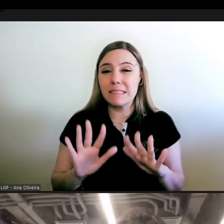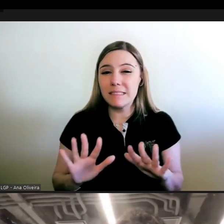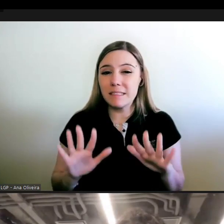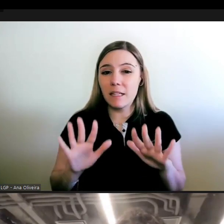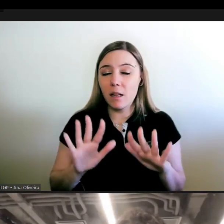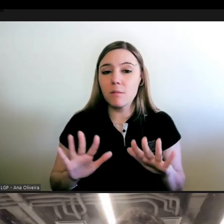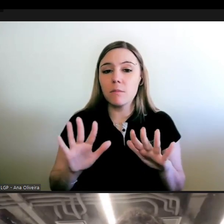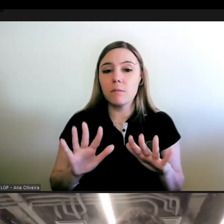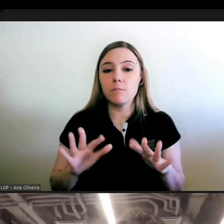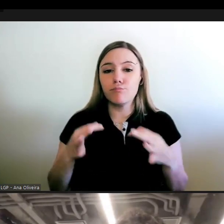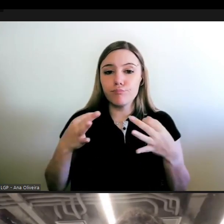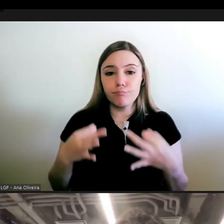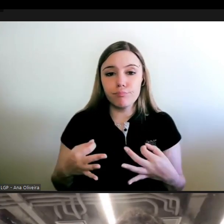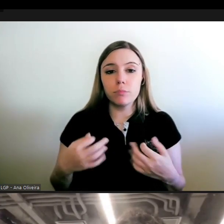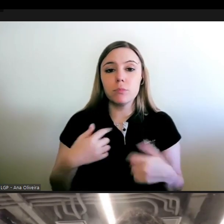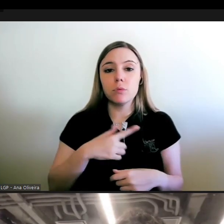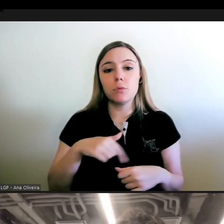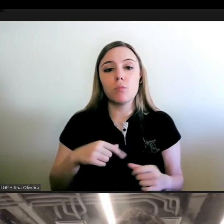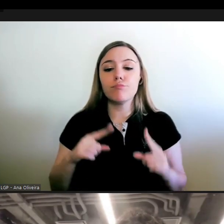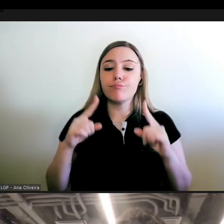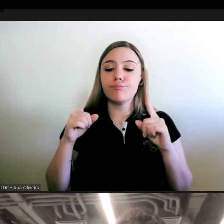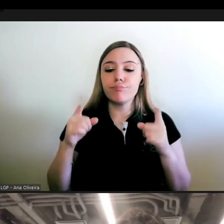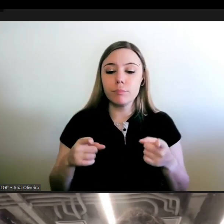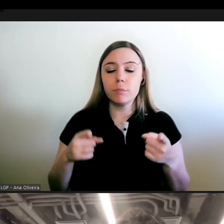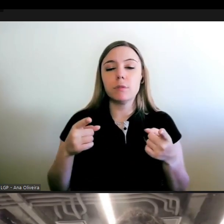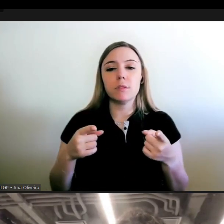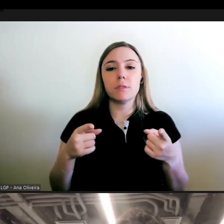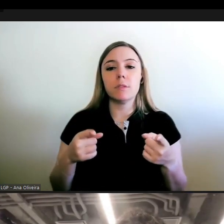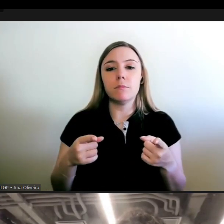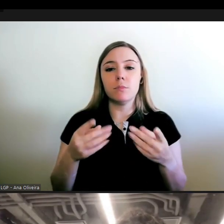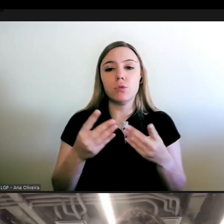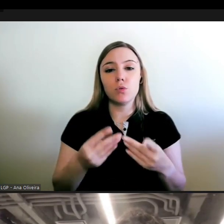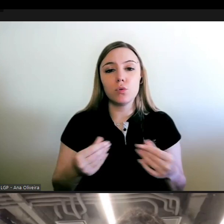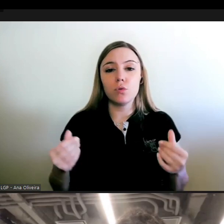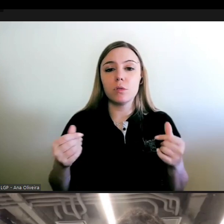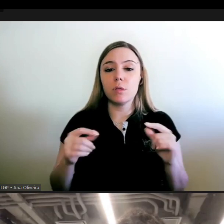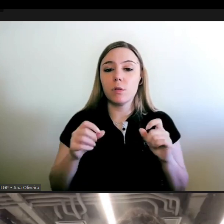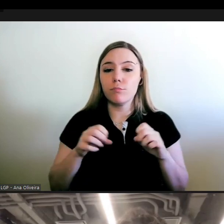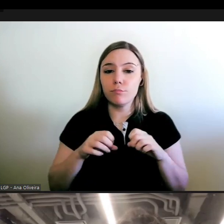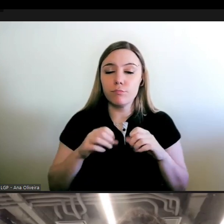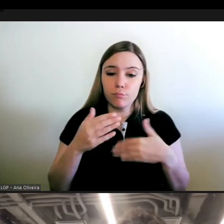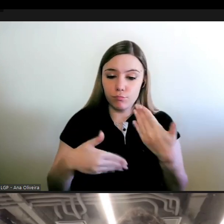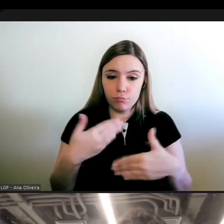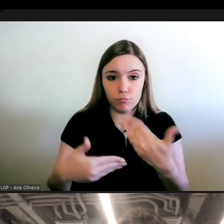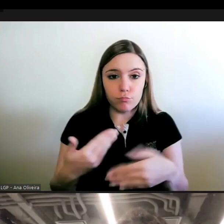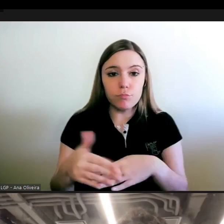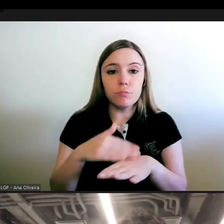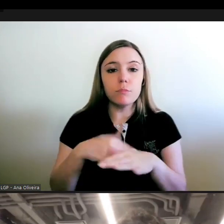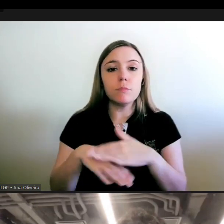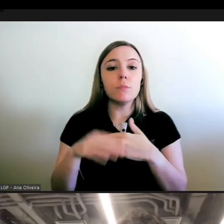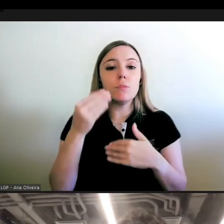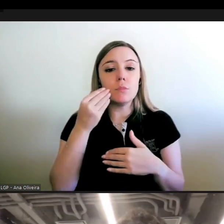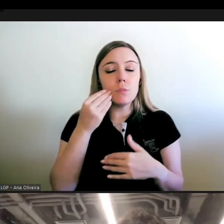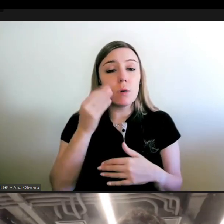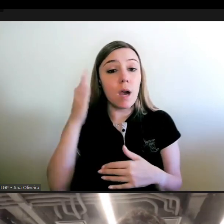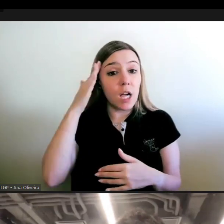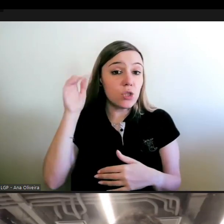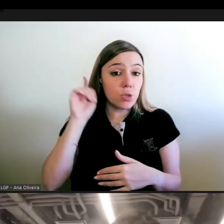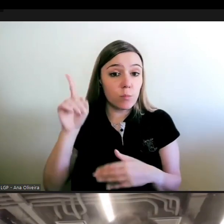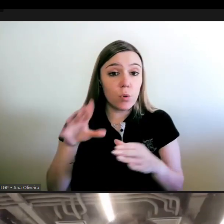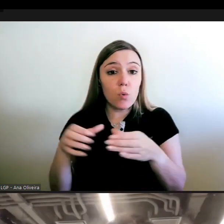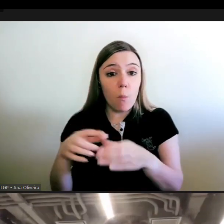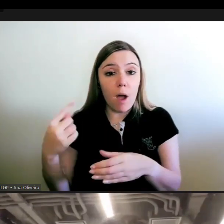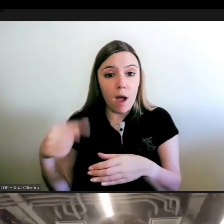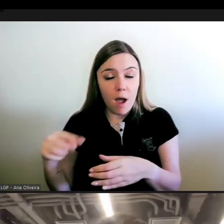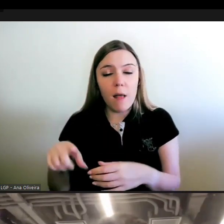que implementamos as diferentes soluções que vamos criando. Acho que é muito importante que existam esses canais, acho que é muito